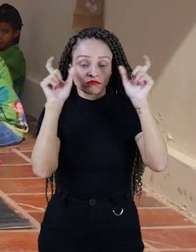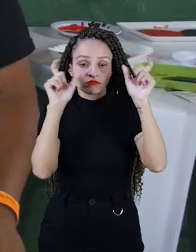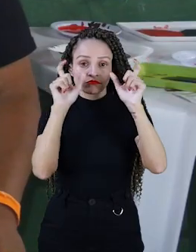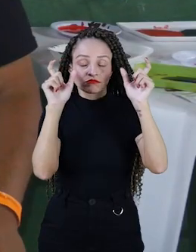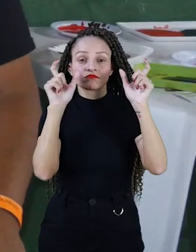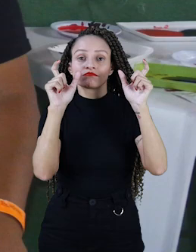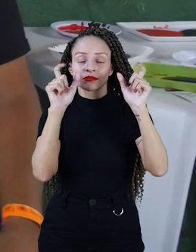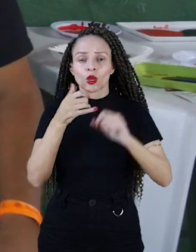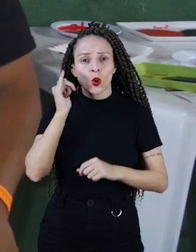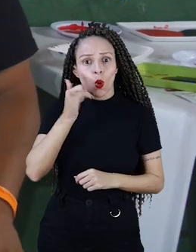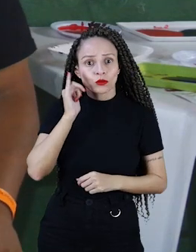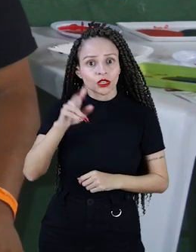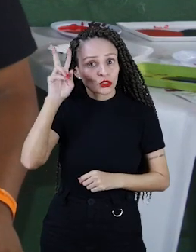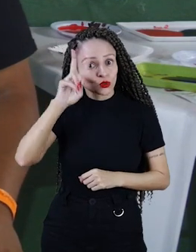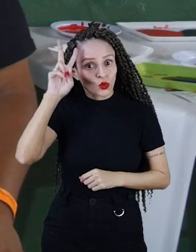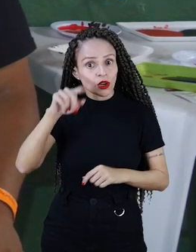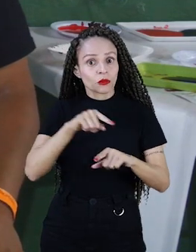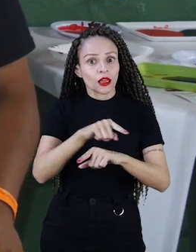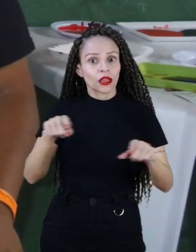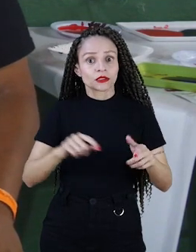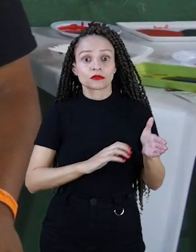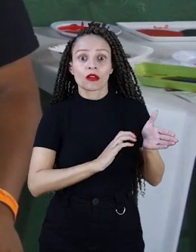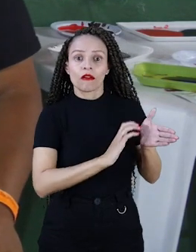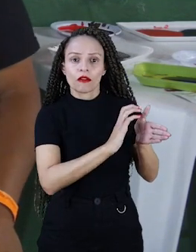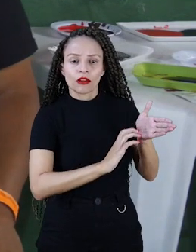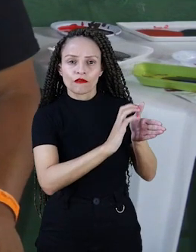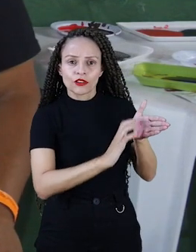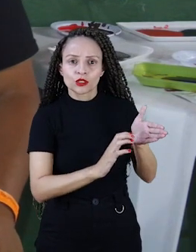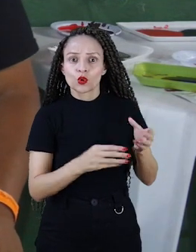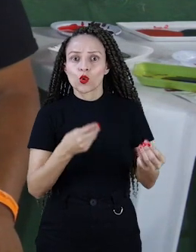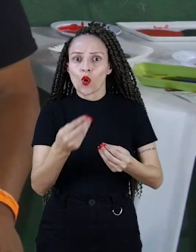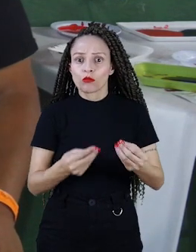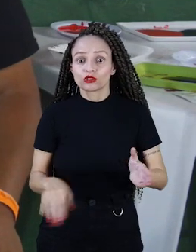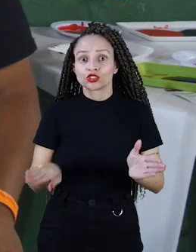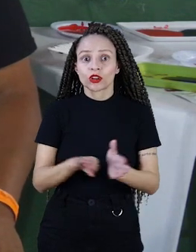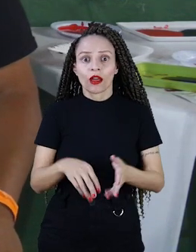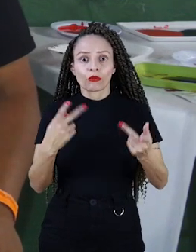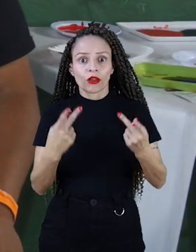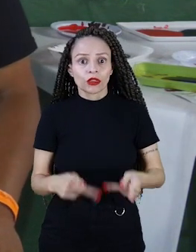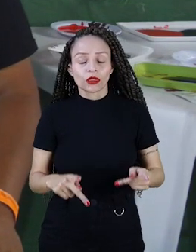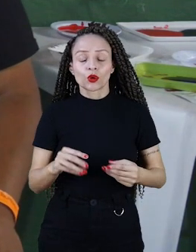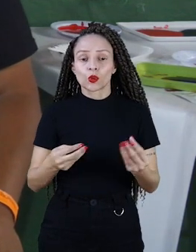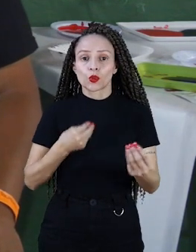oficina. Conte uma história para eles de como alguns grafismos na feira chegaram para a gente, né, como que eles